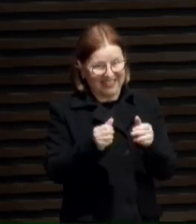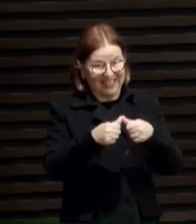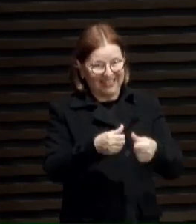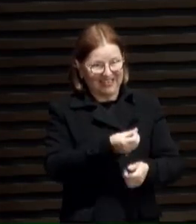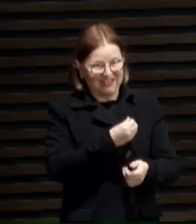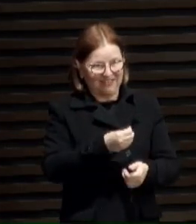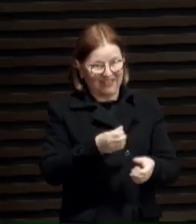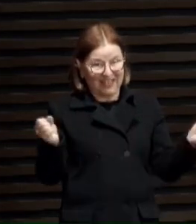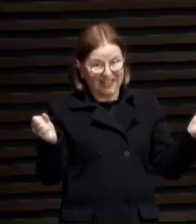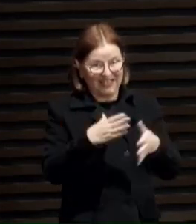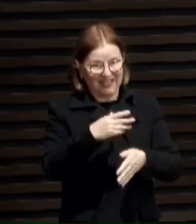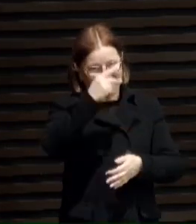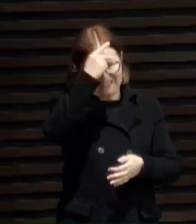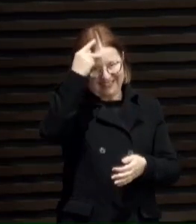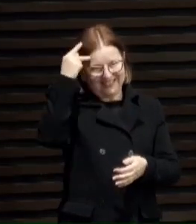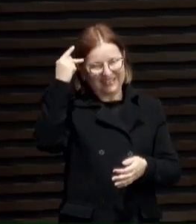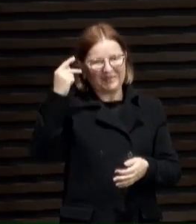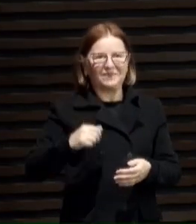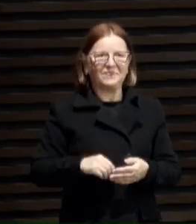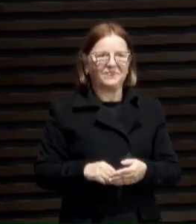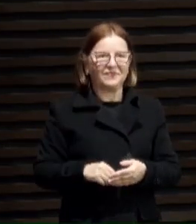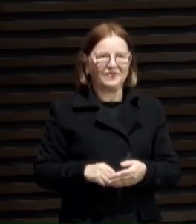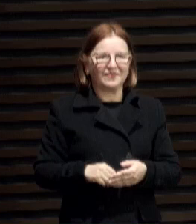nova criatura. E aí o